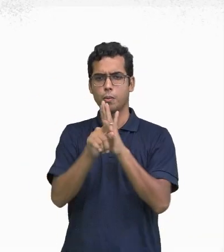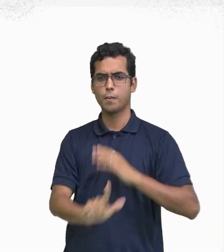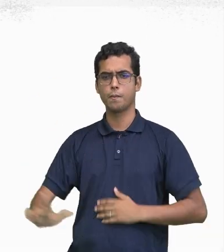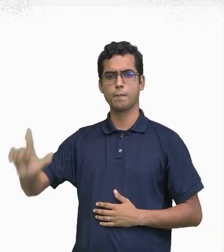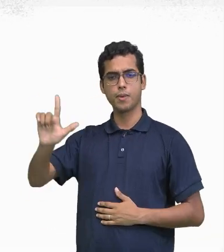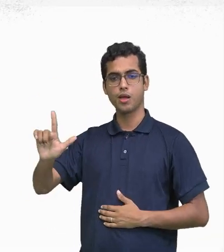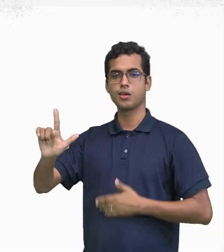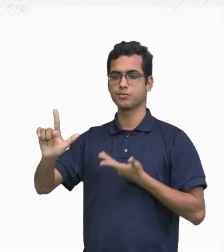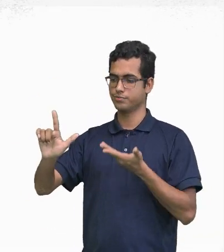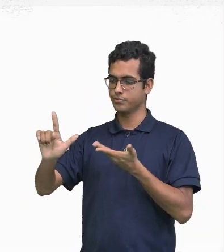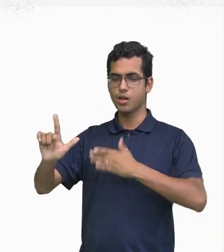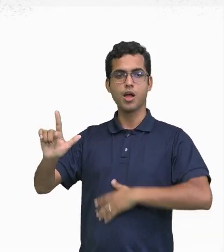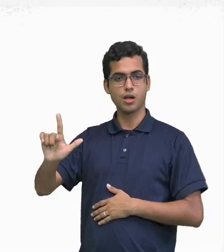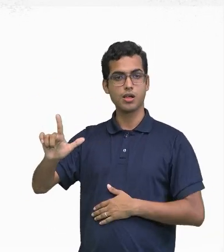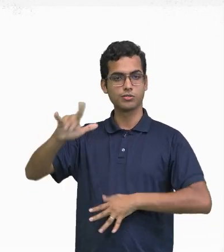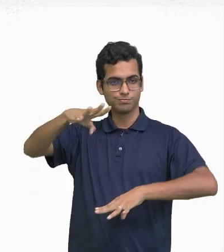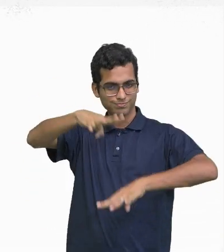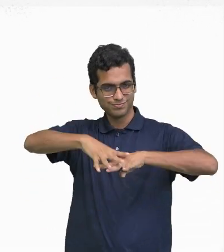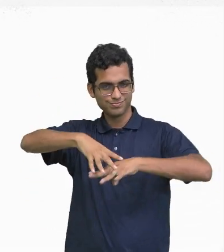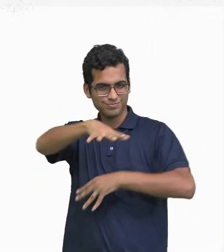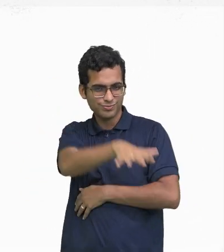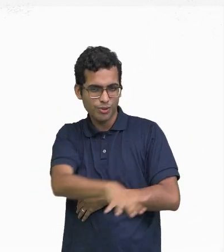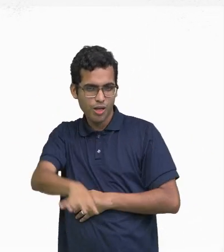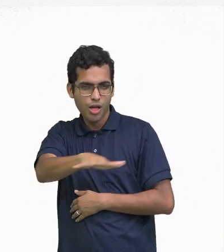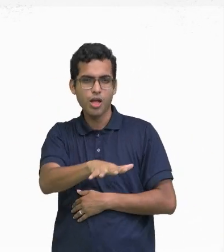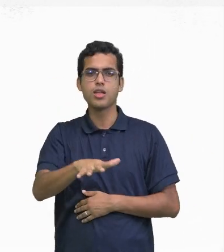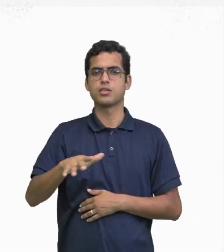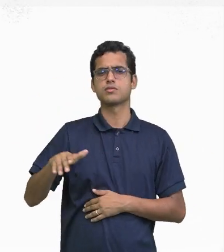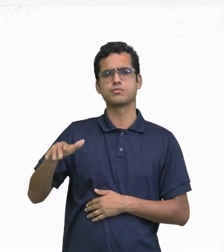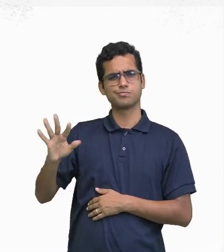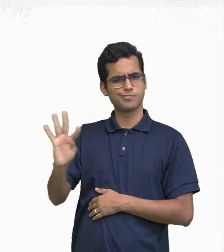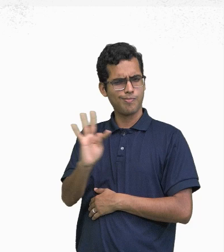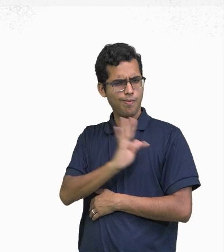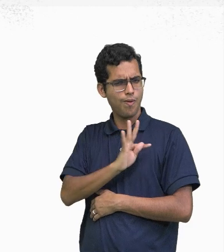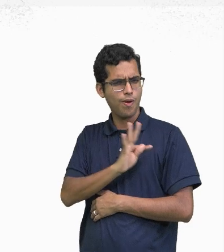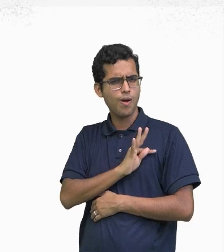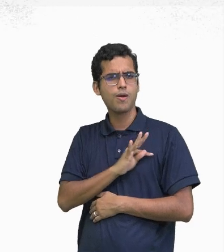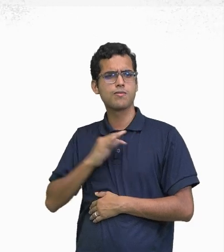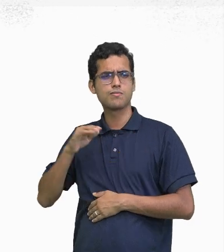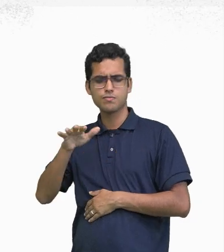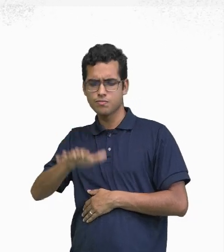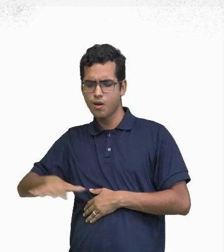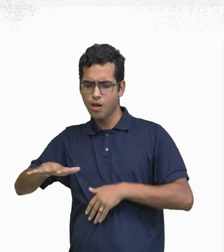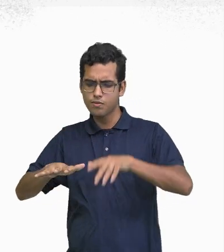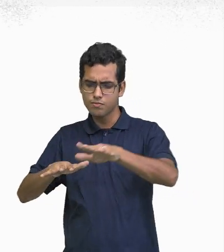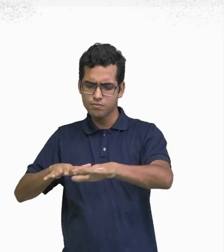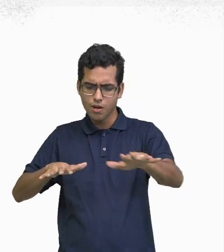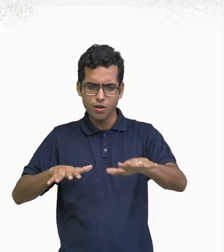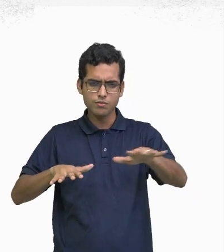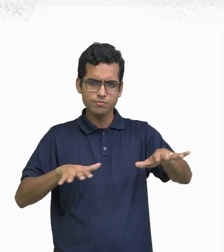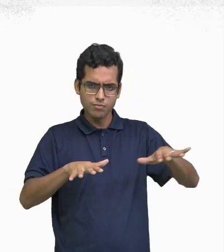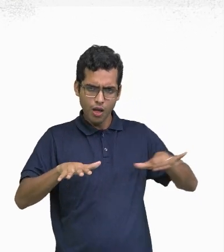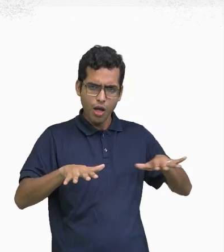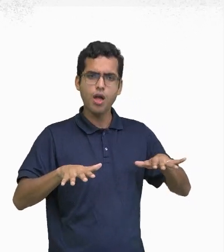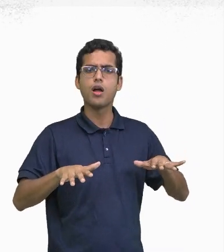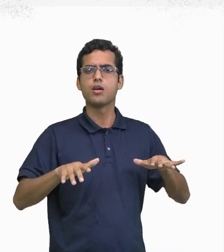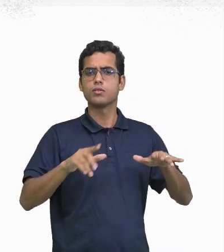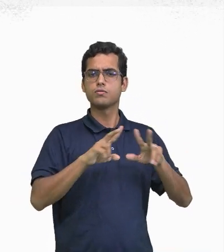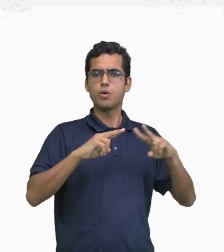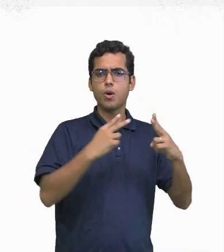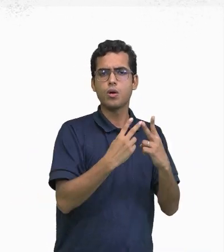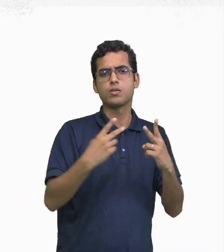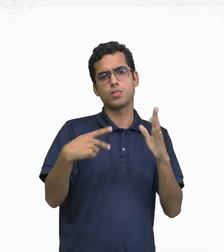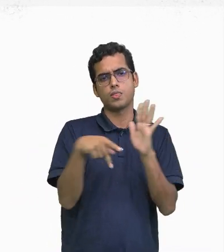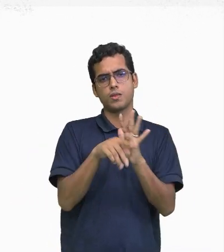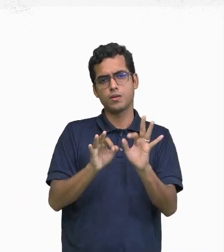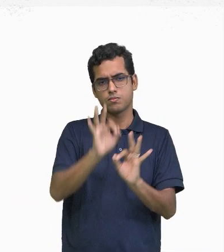aí a sua tela, que na matemática e em muitas áreas técnicas nós usamos unidades de volume baseadas em medidas de comprimento, tudo